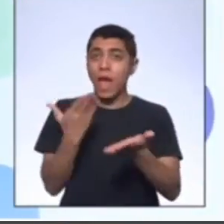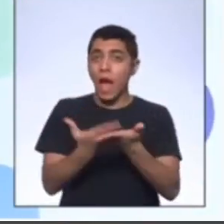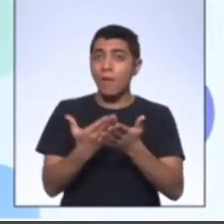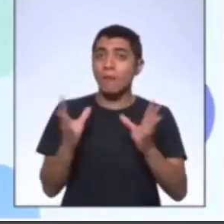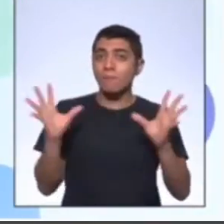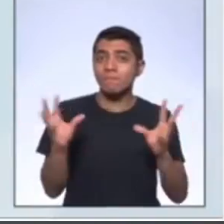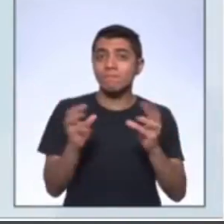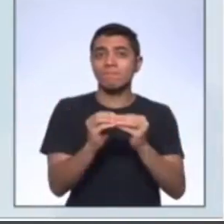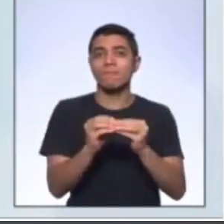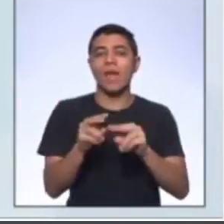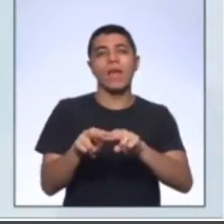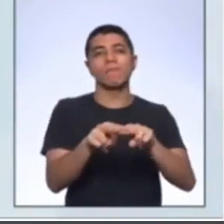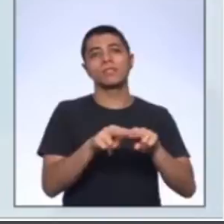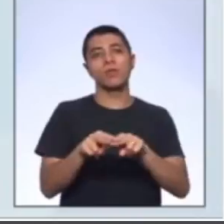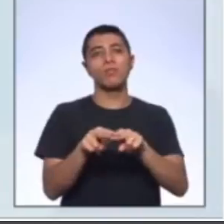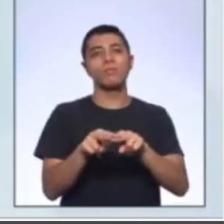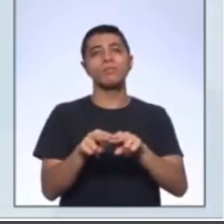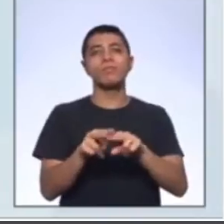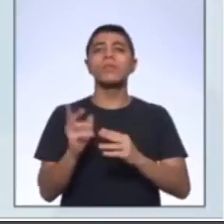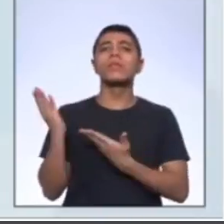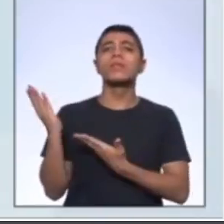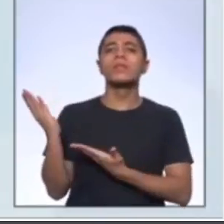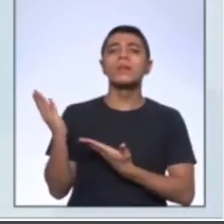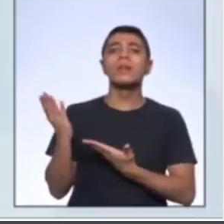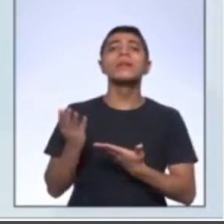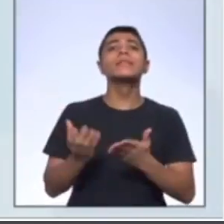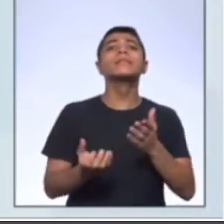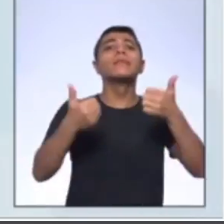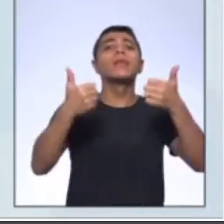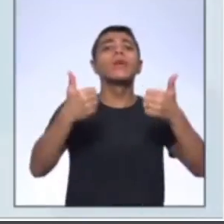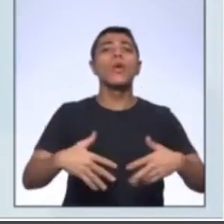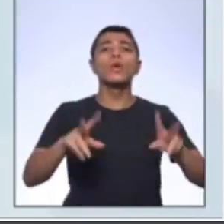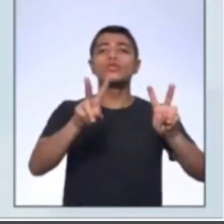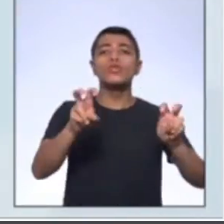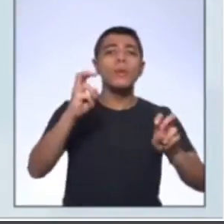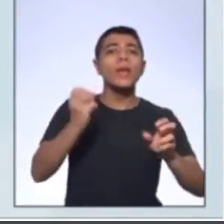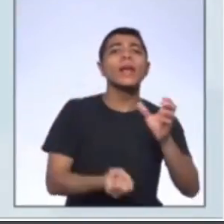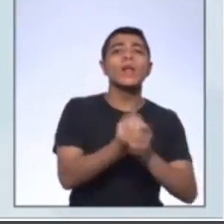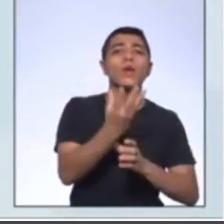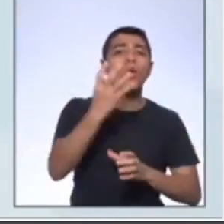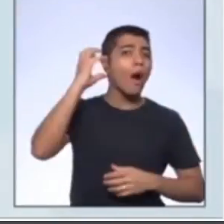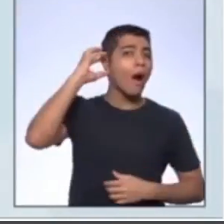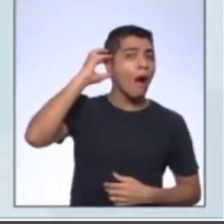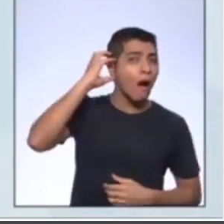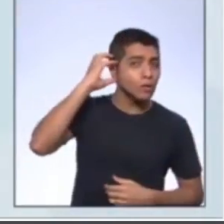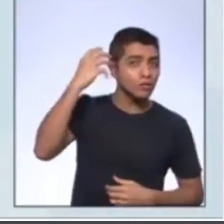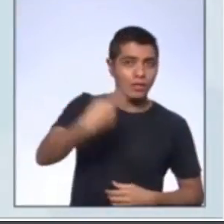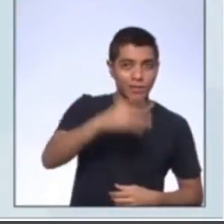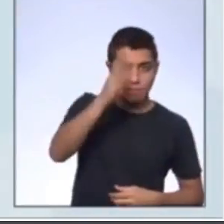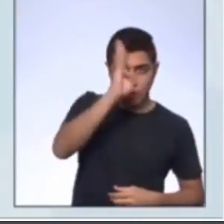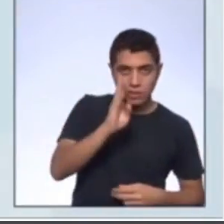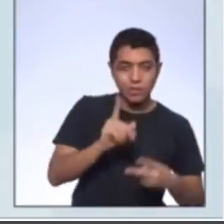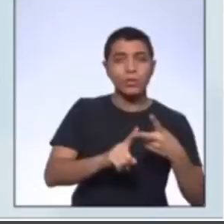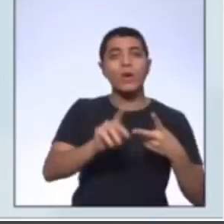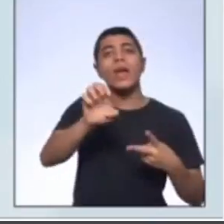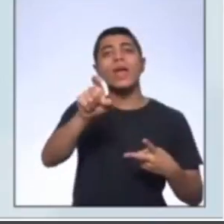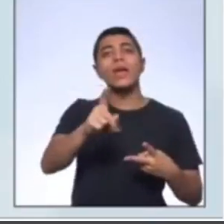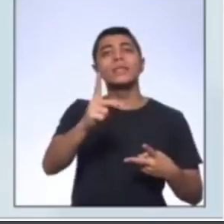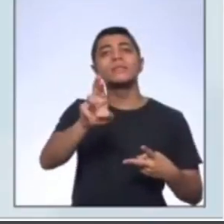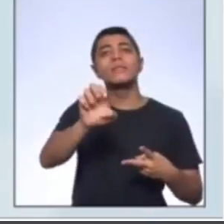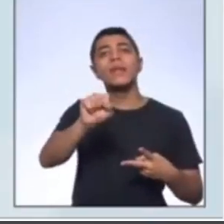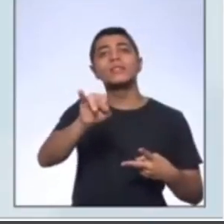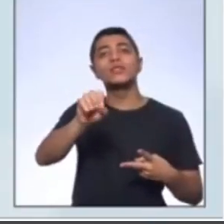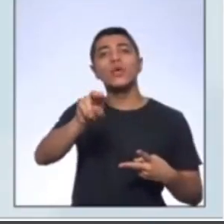aprenderemos sobre o surgimento ea consolidação do rádio no brasil o expressionismo na literatura e uso dos conectivos em inglês tá